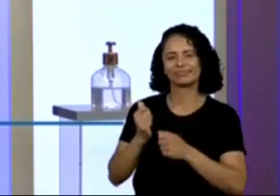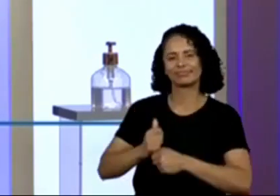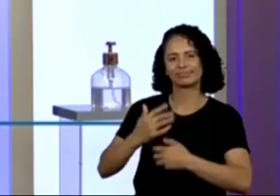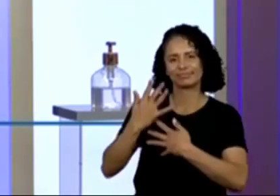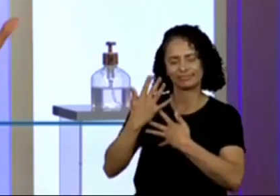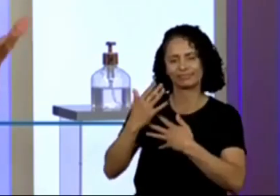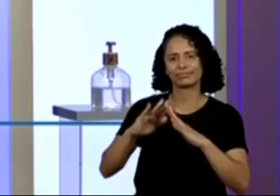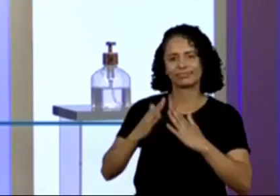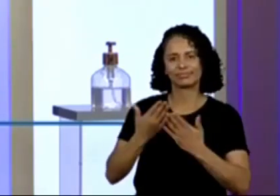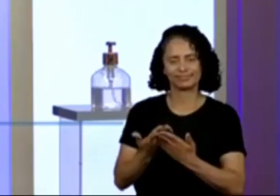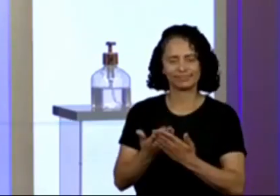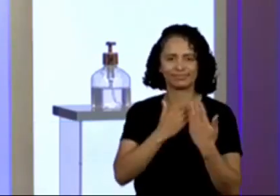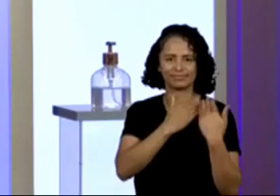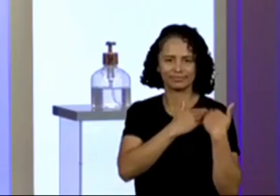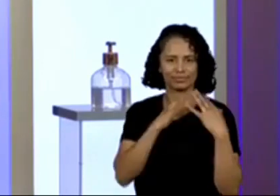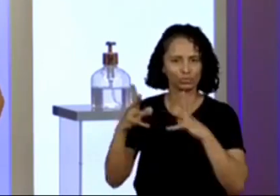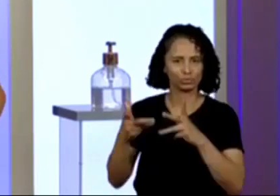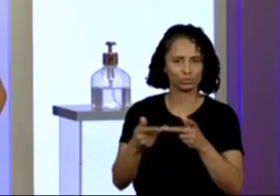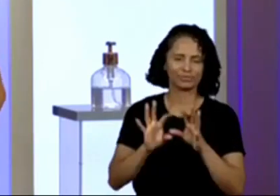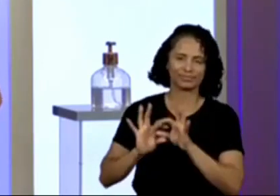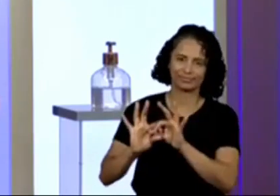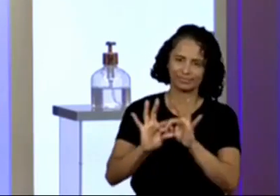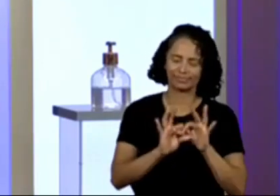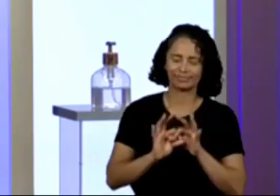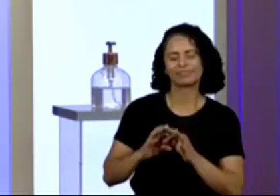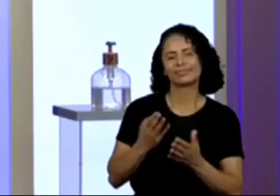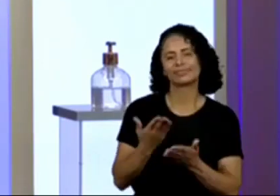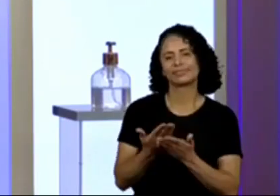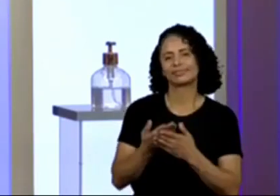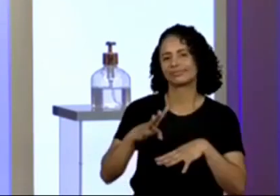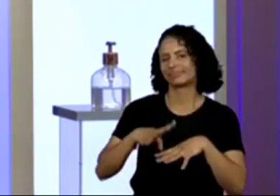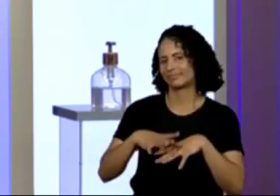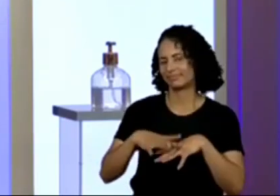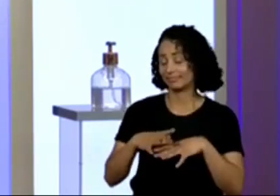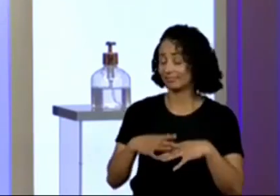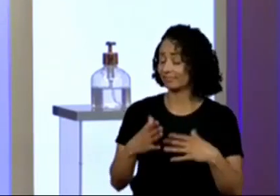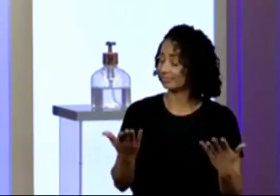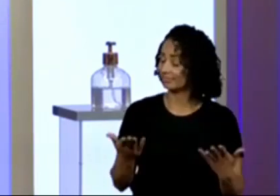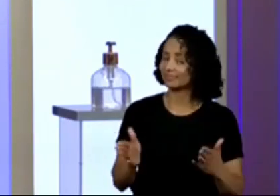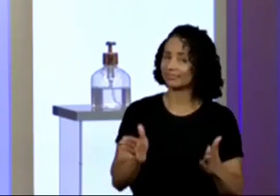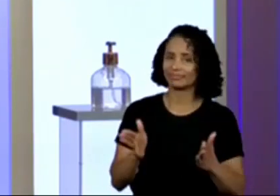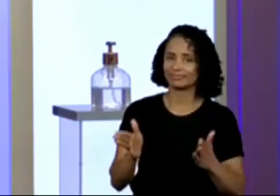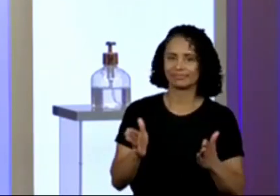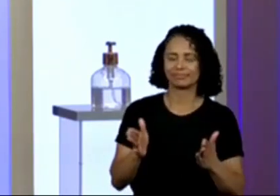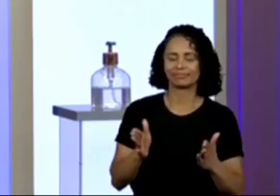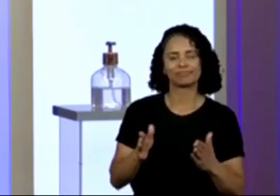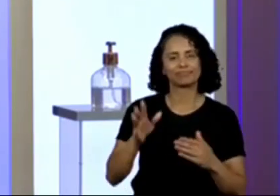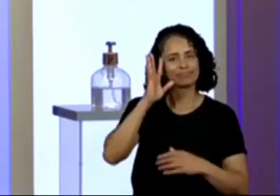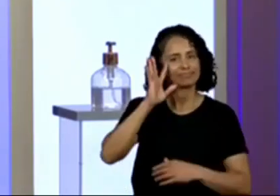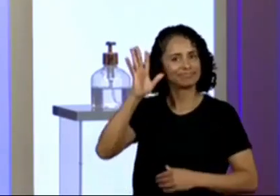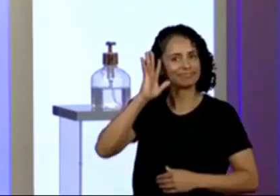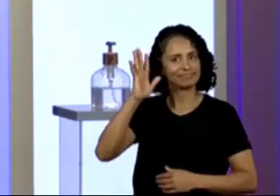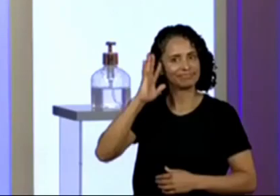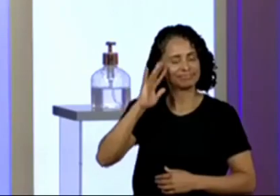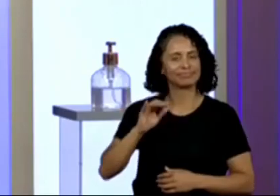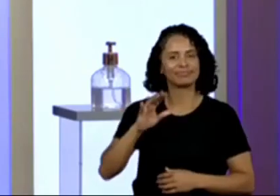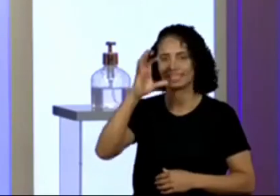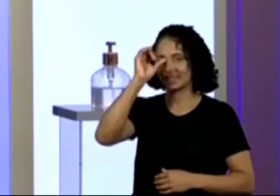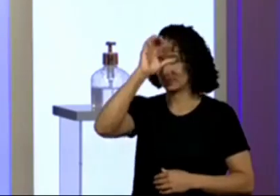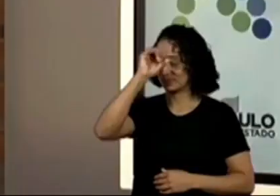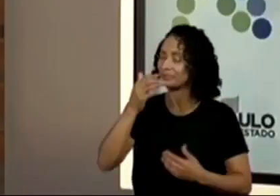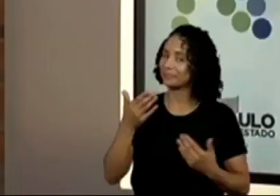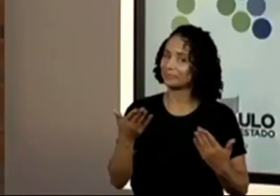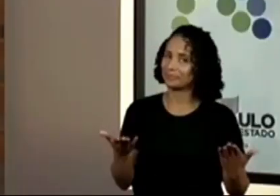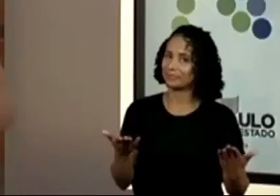escolas responsáveis, todos juntos nesta aula de matemática, fazendo desses momentos produtivos de reflexão e aprendizado.